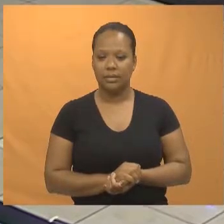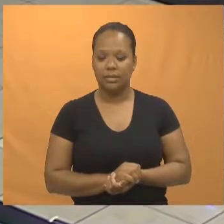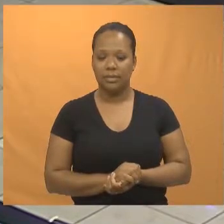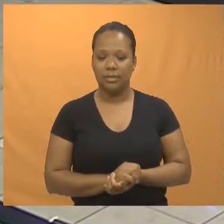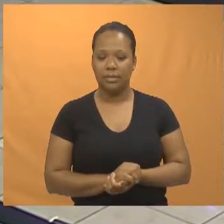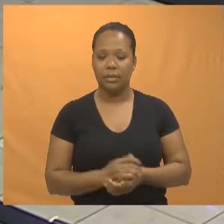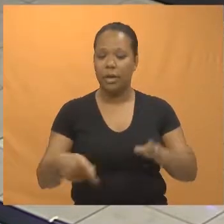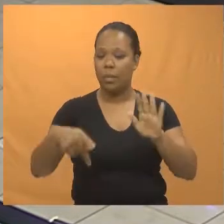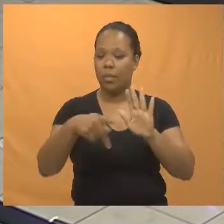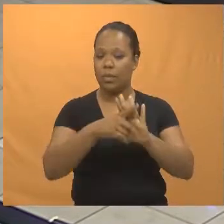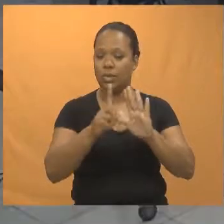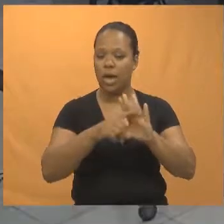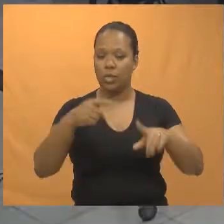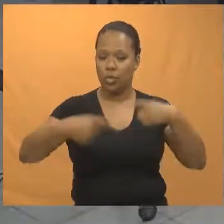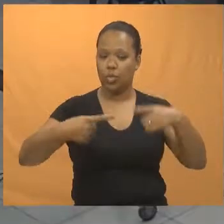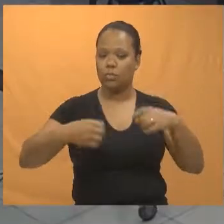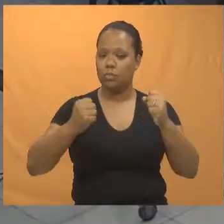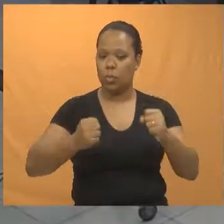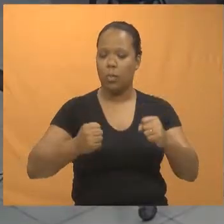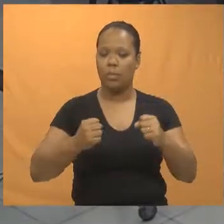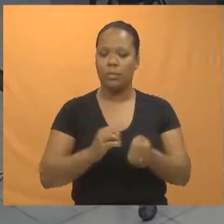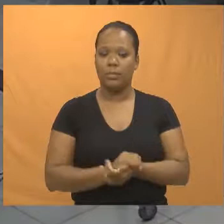O projeto continua em discussão.